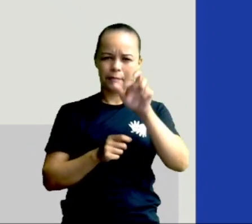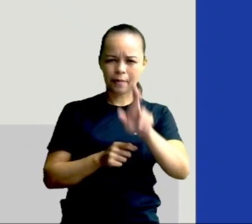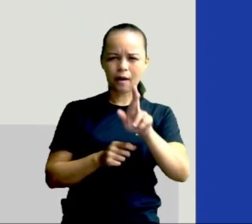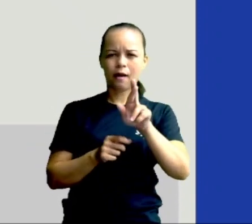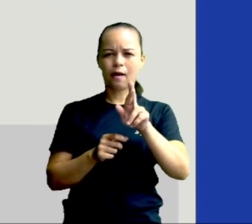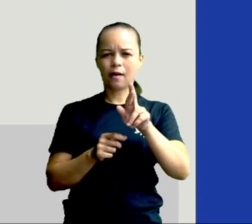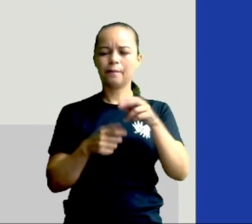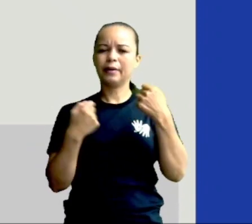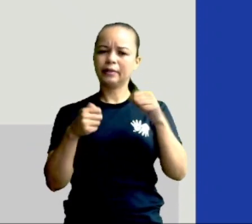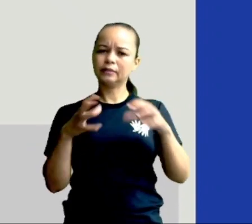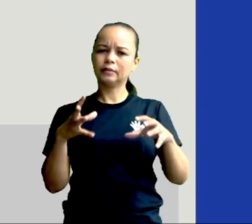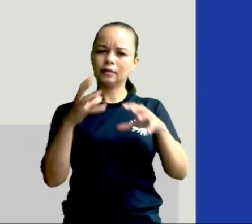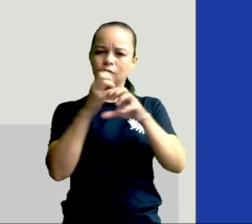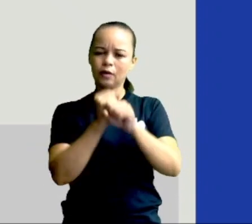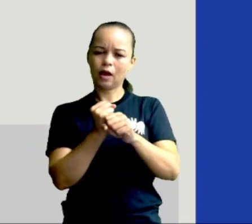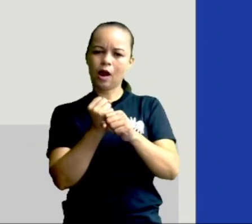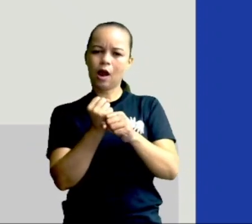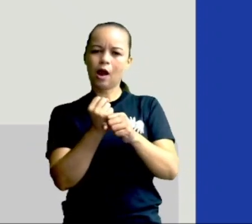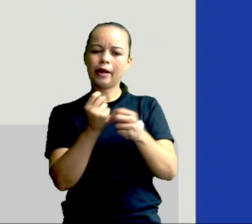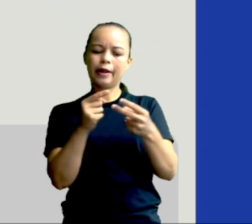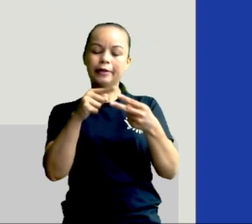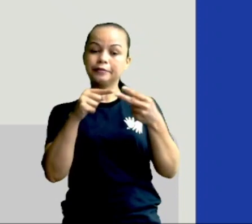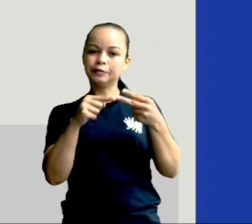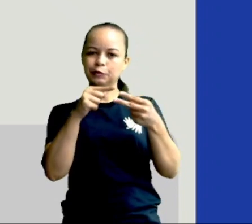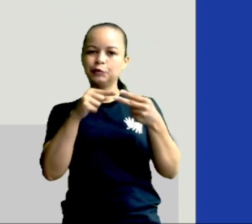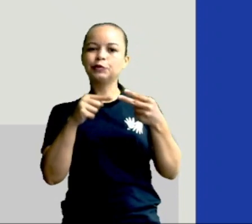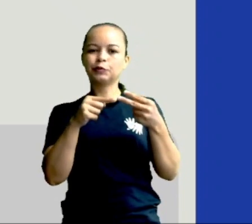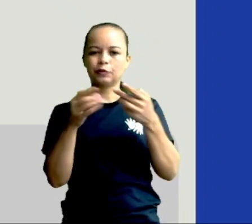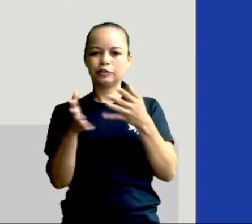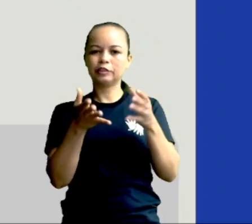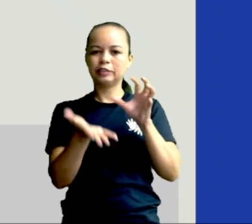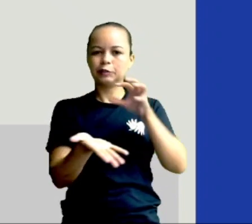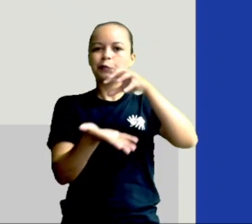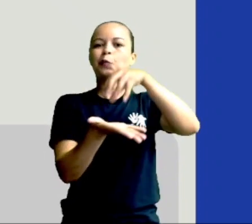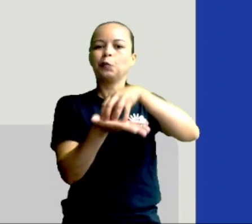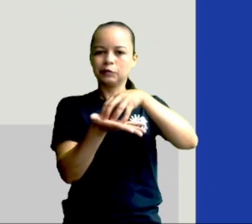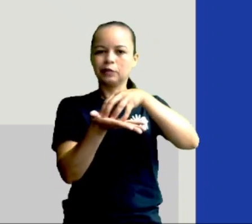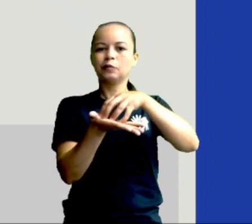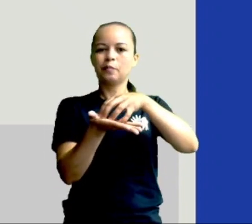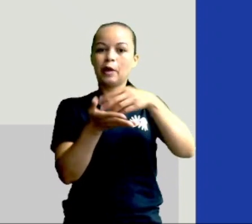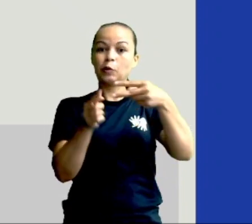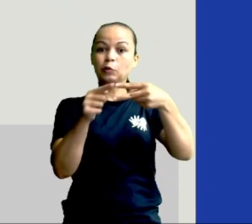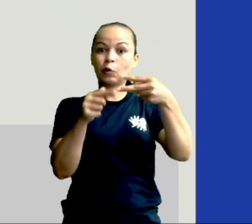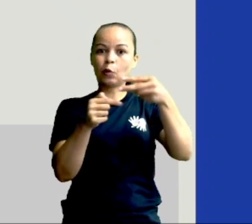a média entre os dois termos, que se encontram no meio do conjunto em ordem.